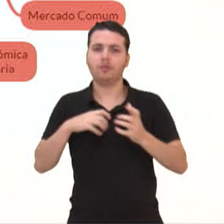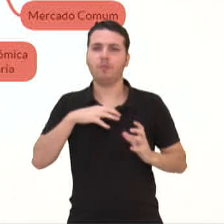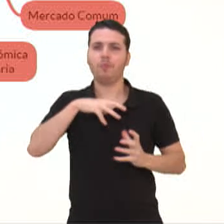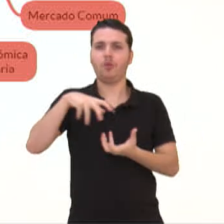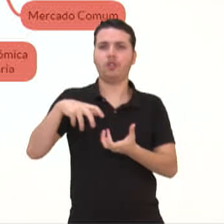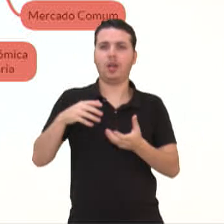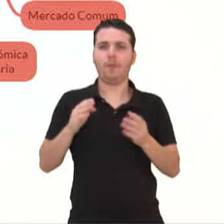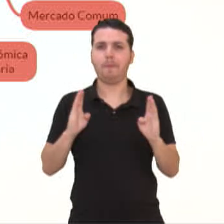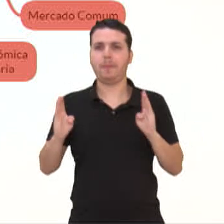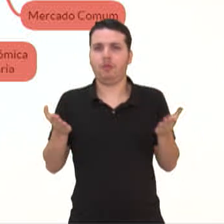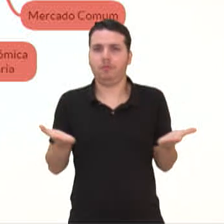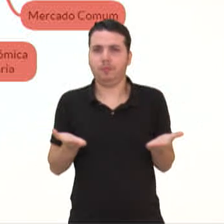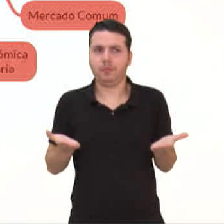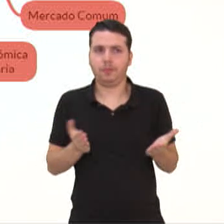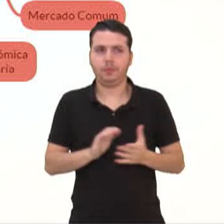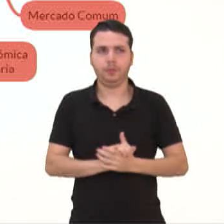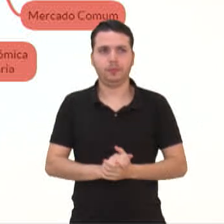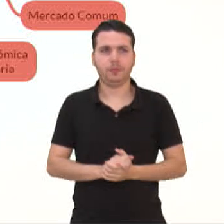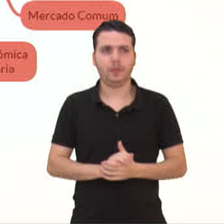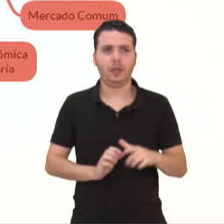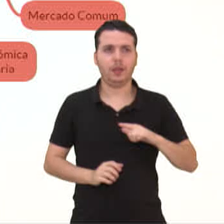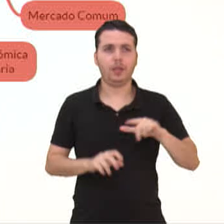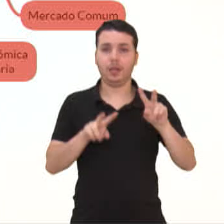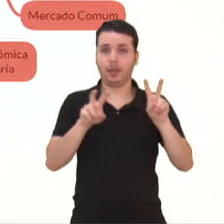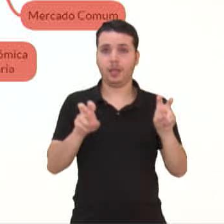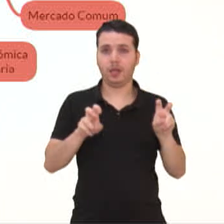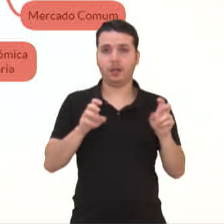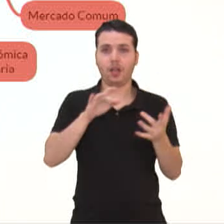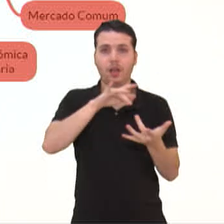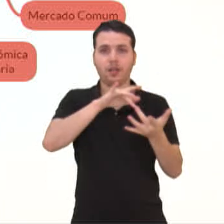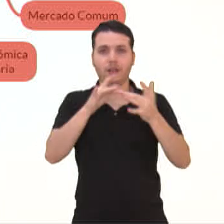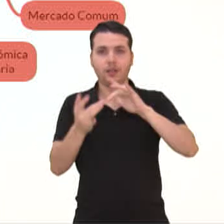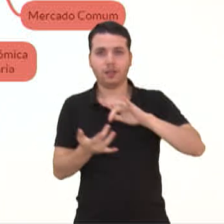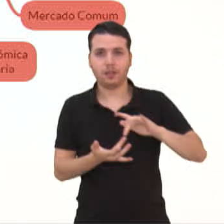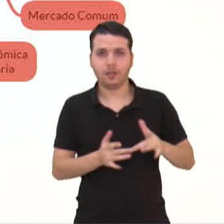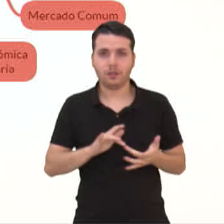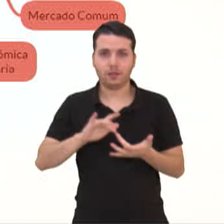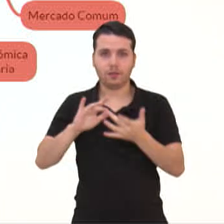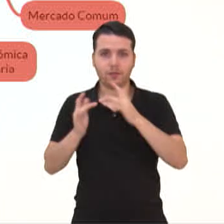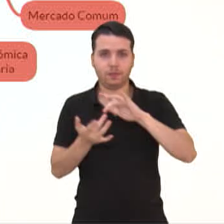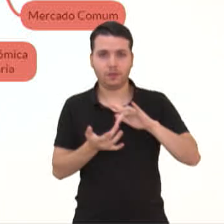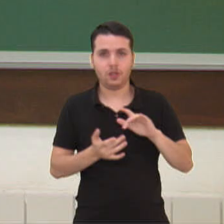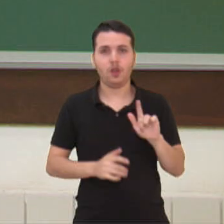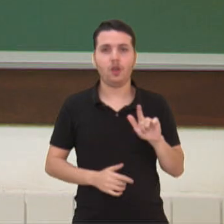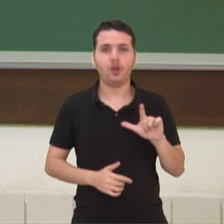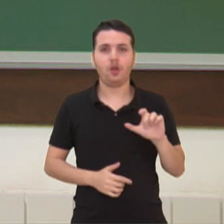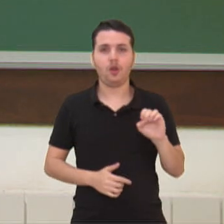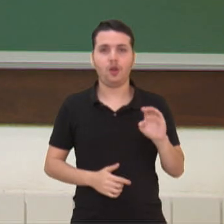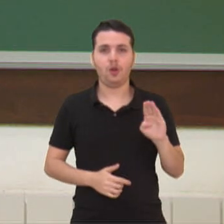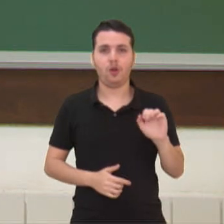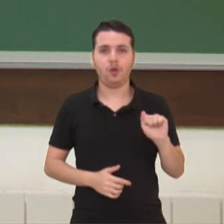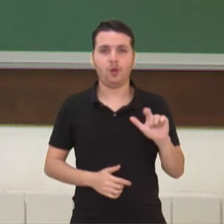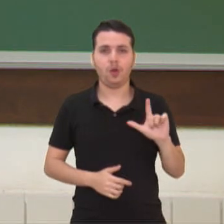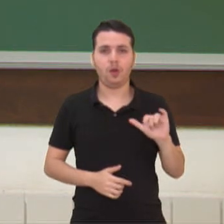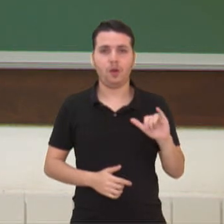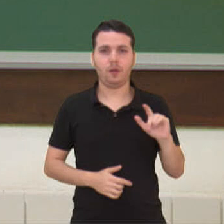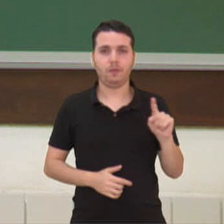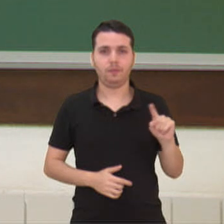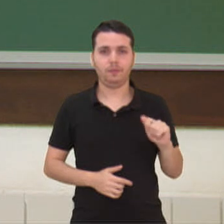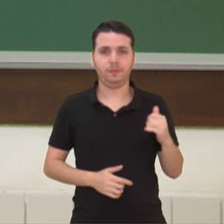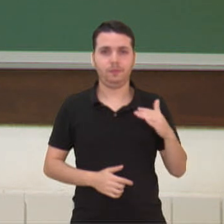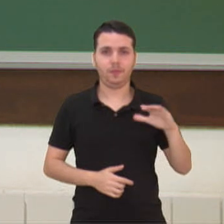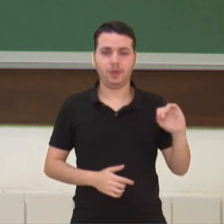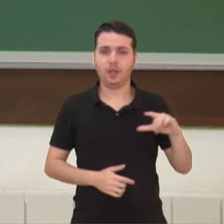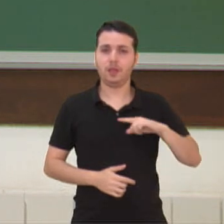certo? Então, nós temos aí como tema, né, a globalização, que trouxe aí novos arranjos